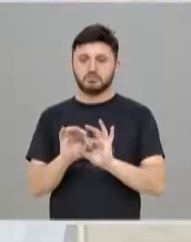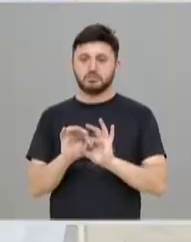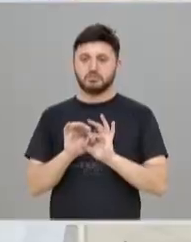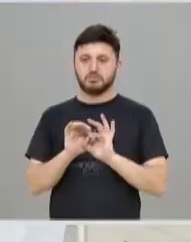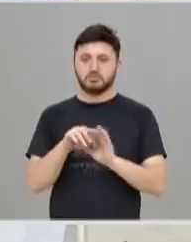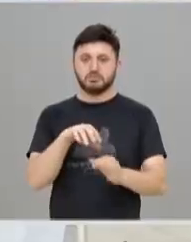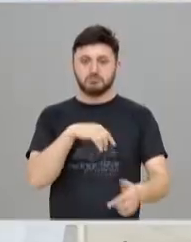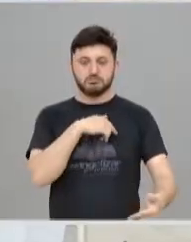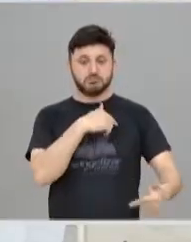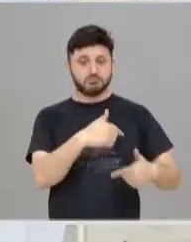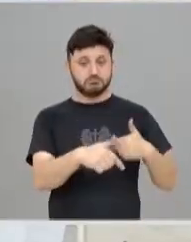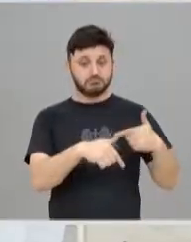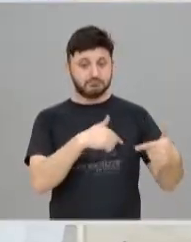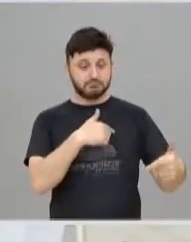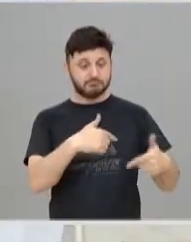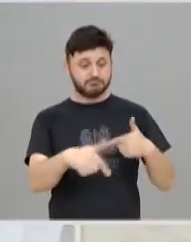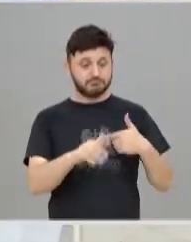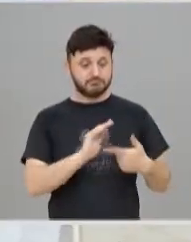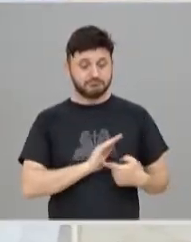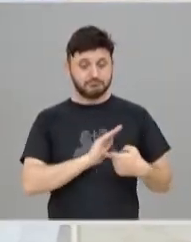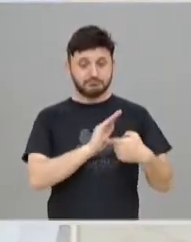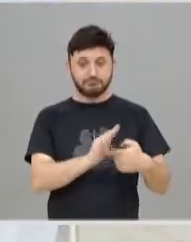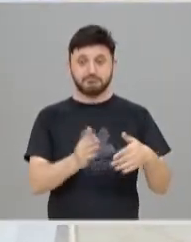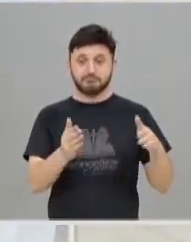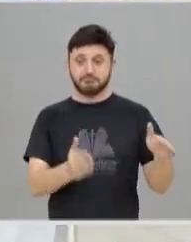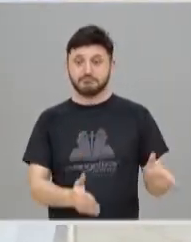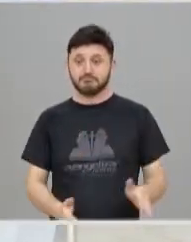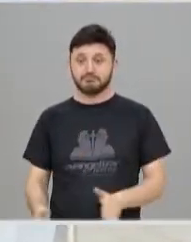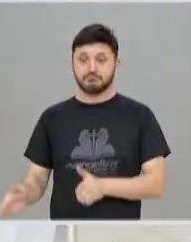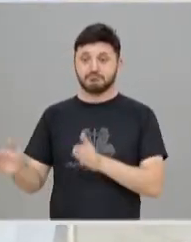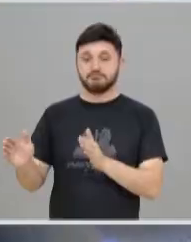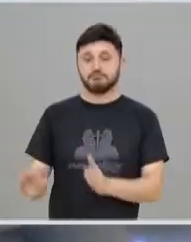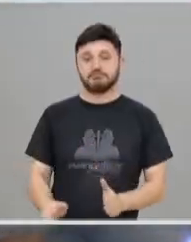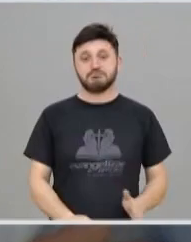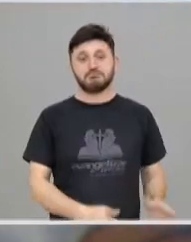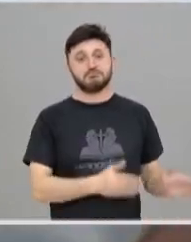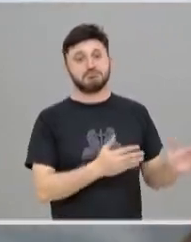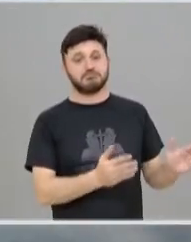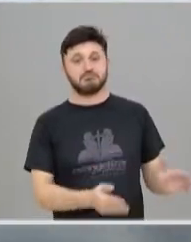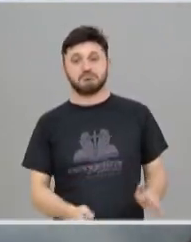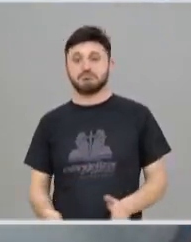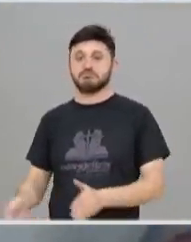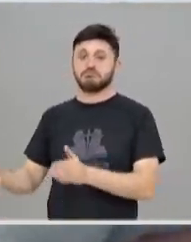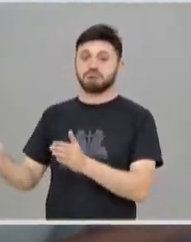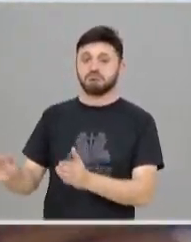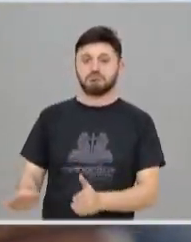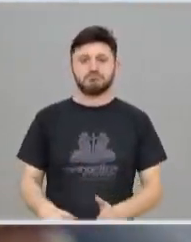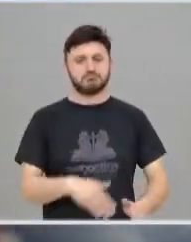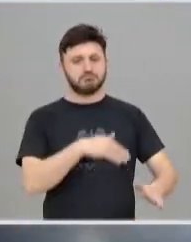união. No trabalho mostrai o caminho da prosperidade,